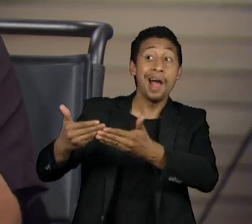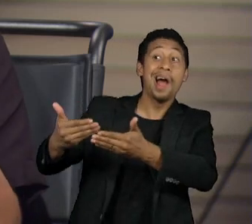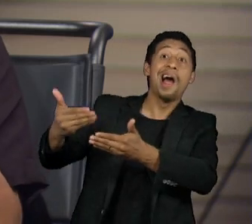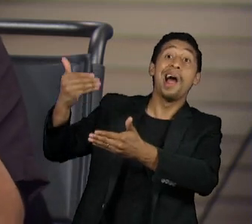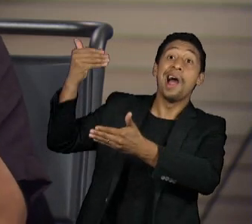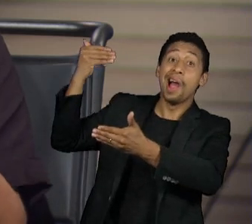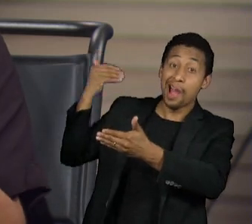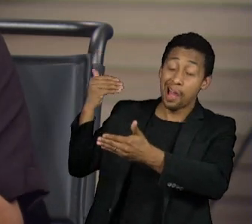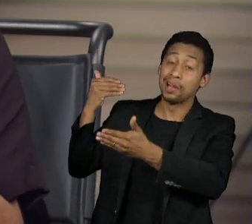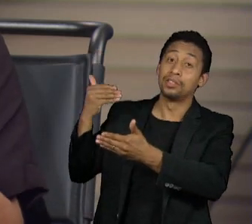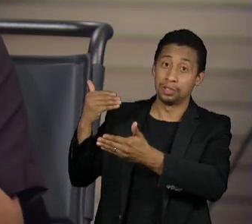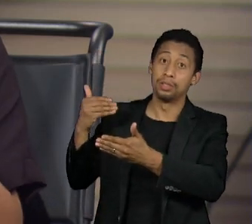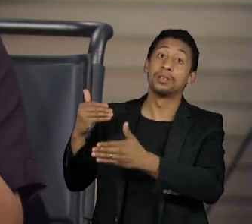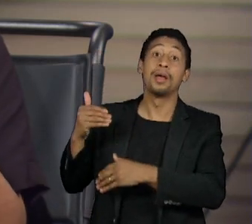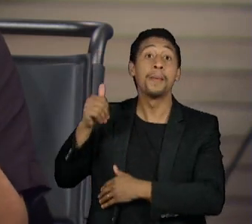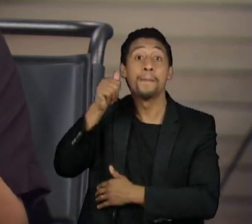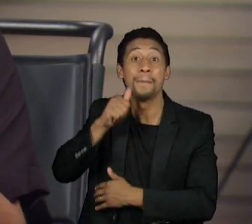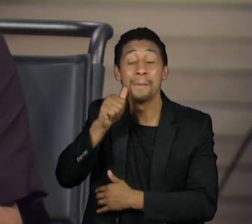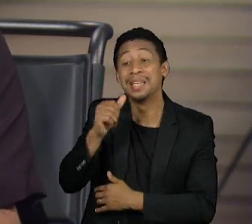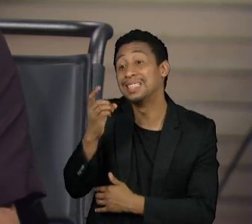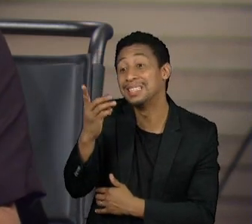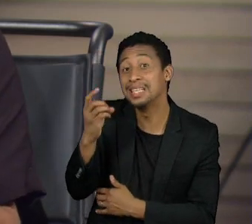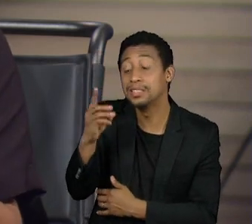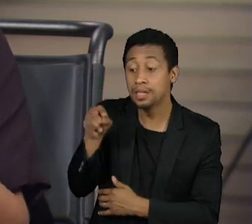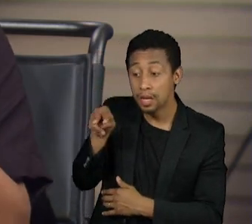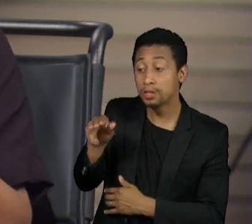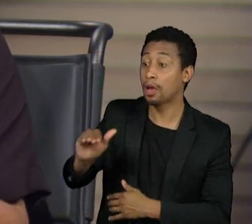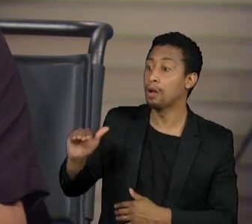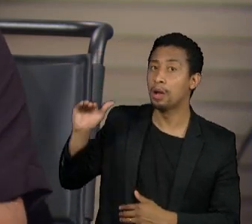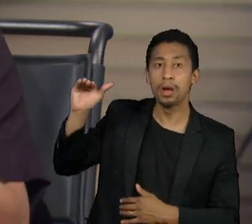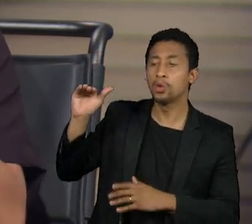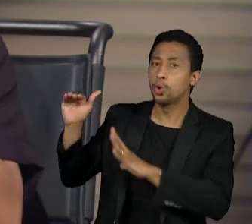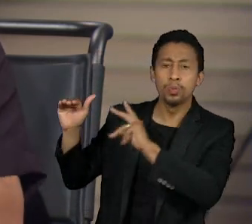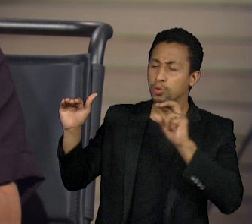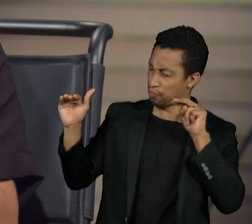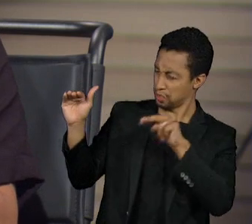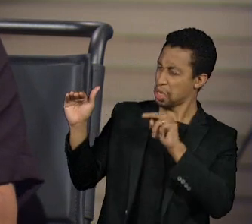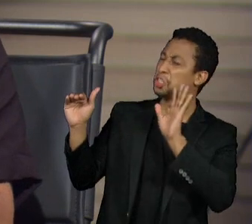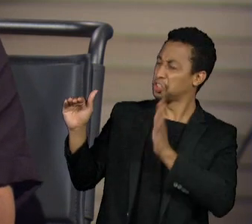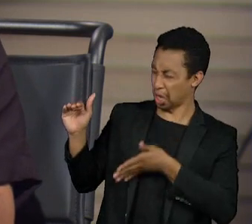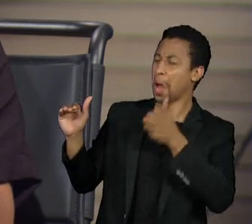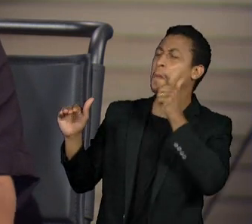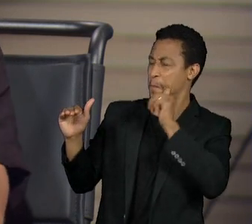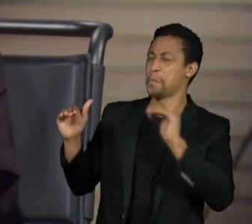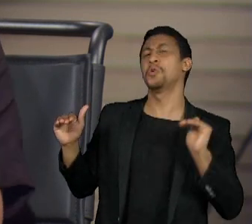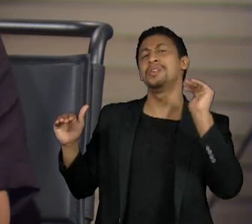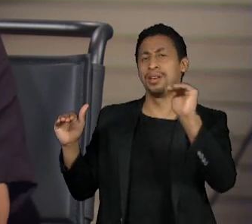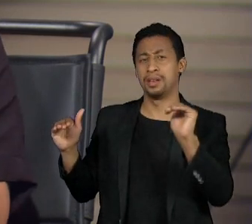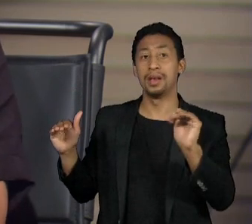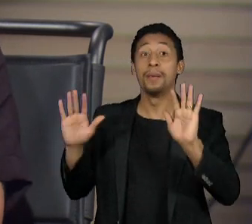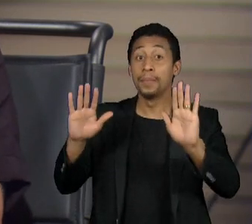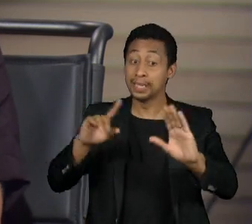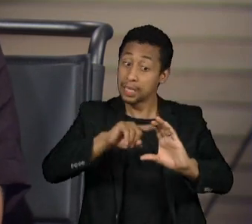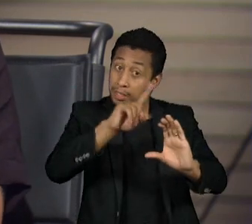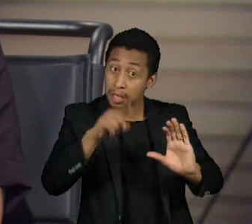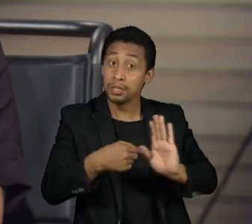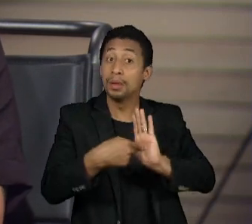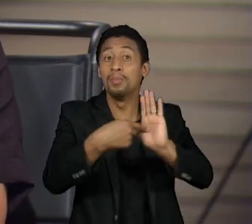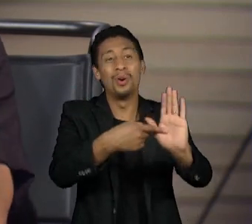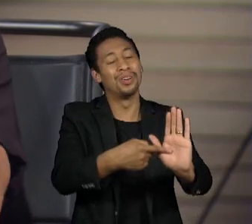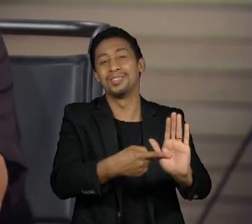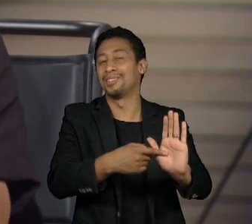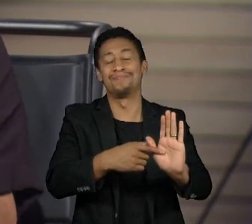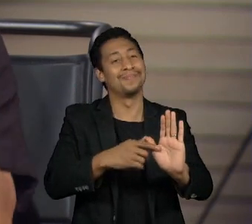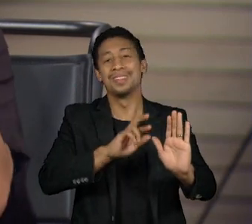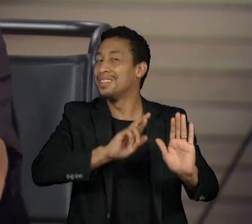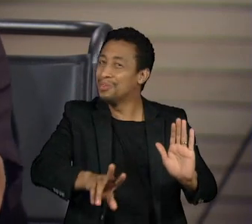olhavam para uma menina de 13 anos e achavam que ela já era uma mulher. Hoje, a ciência nos mostra que esse corpo ainda está em desenvolvimento, que